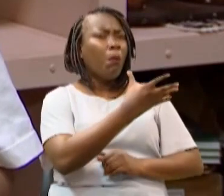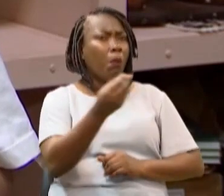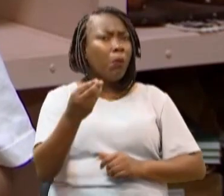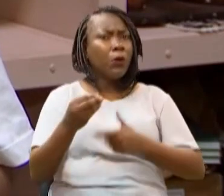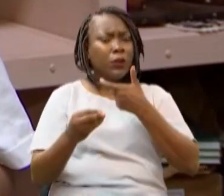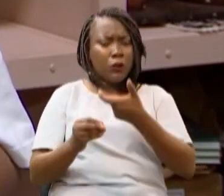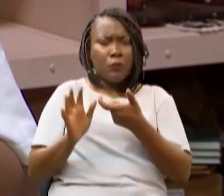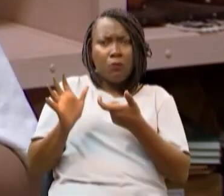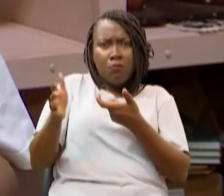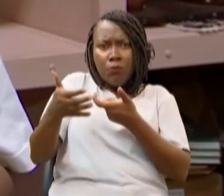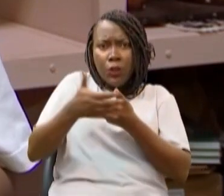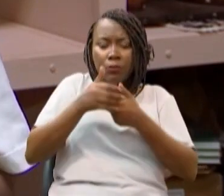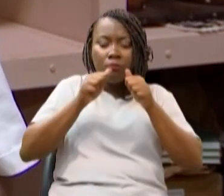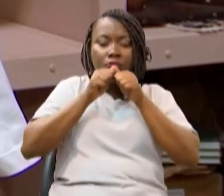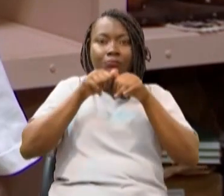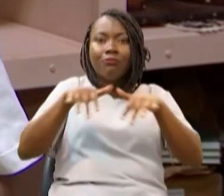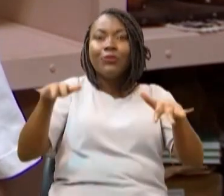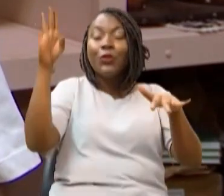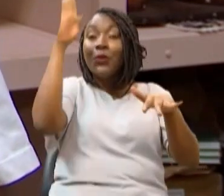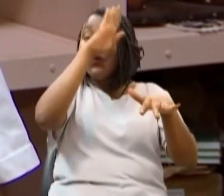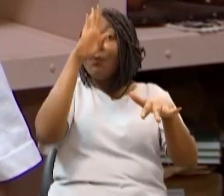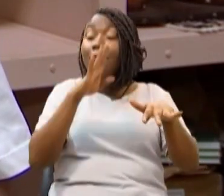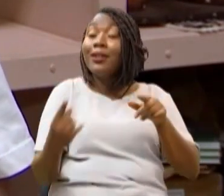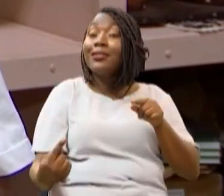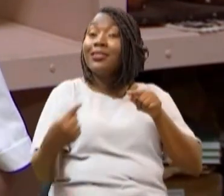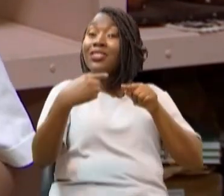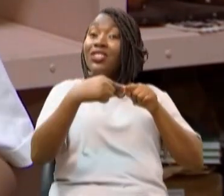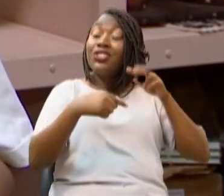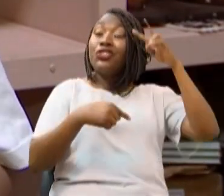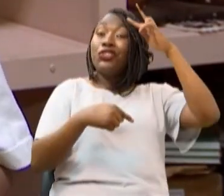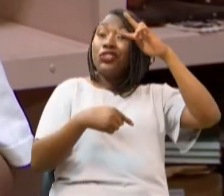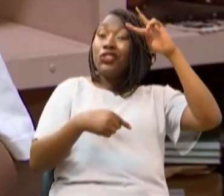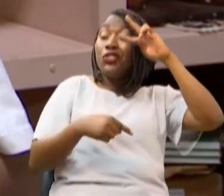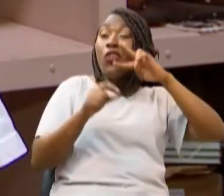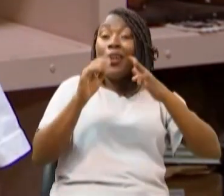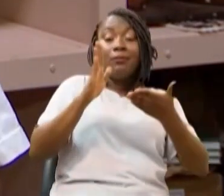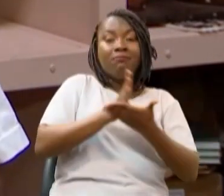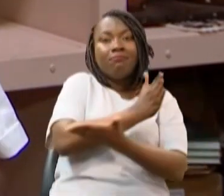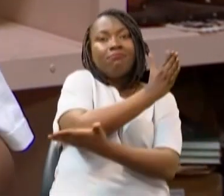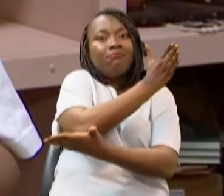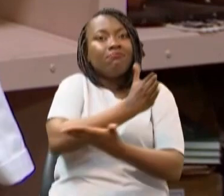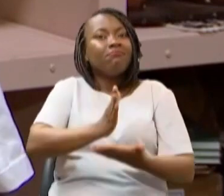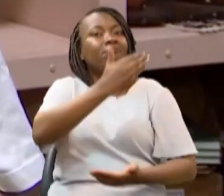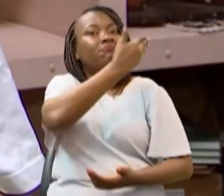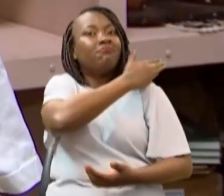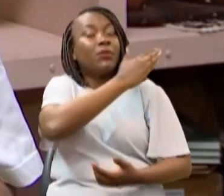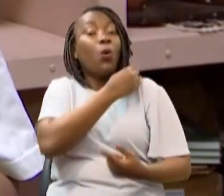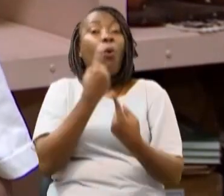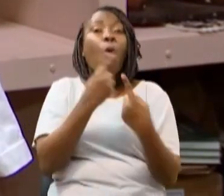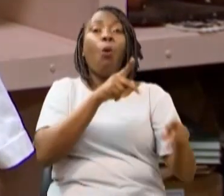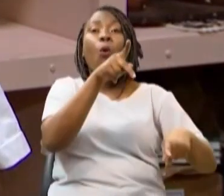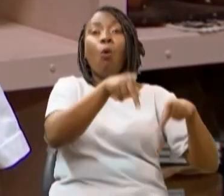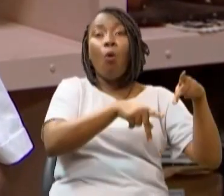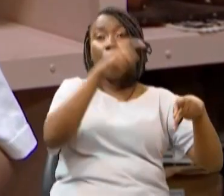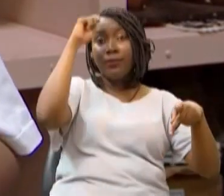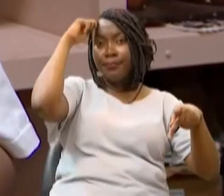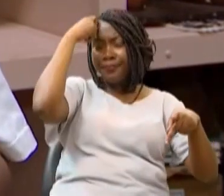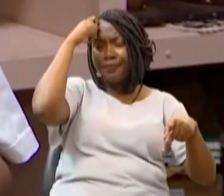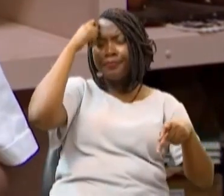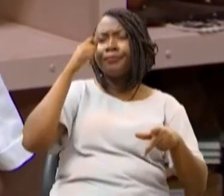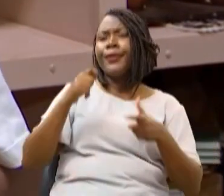Muitas expressões que circulam hoje no Brasil fazem parte de uma história de segregação e discriminação contra a população